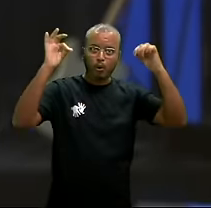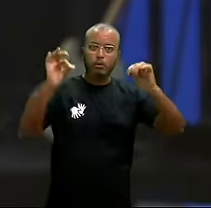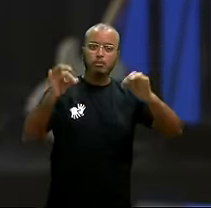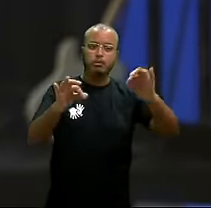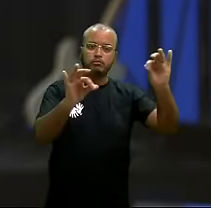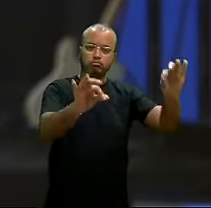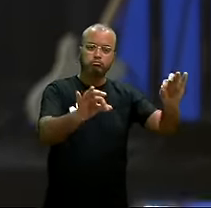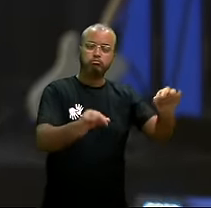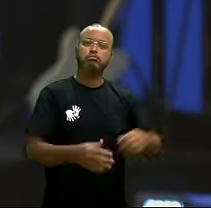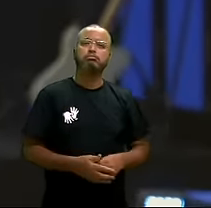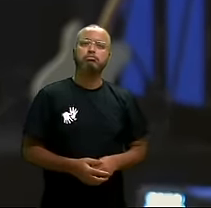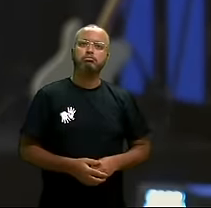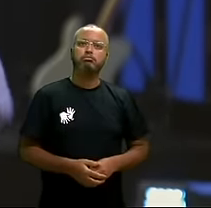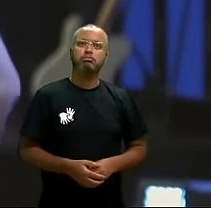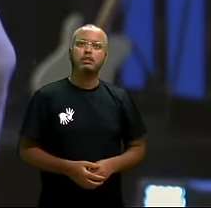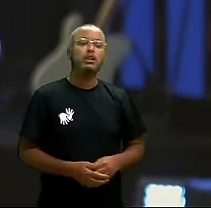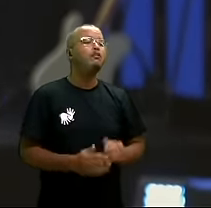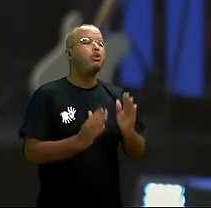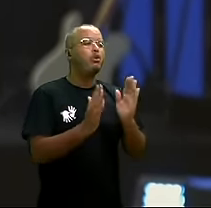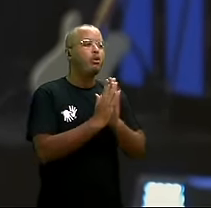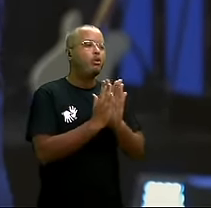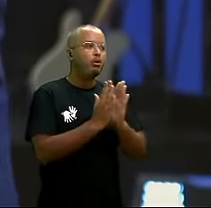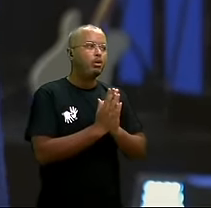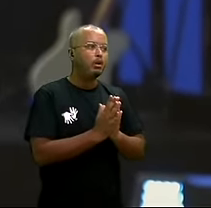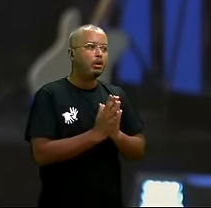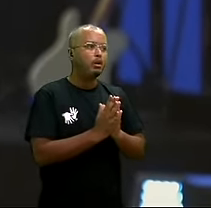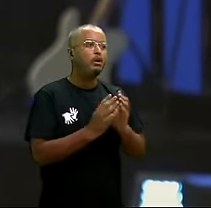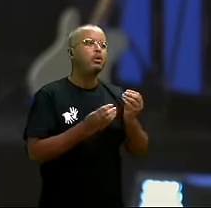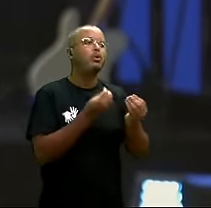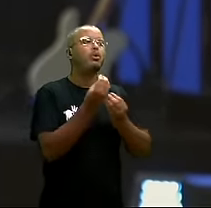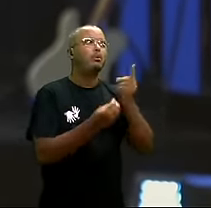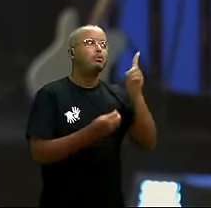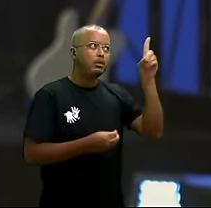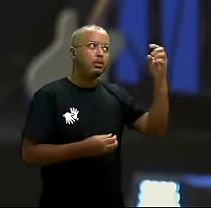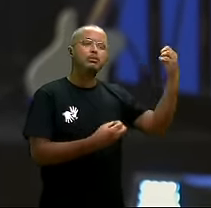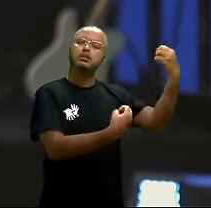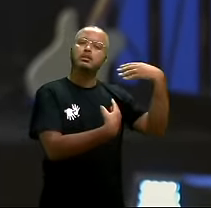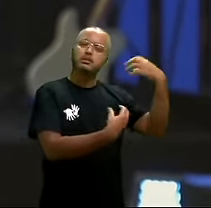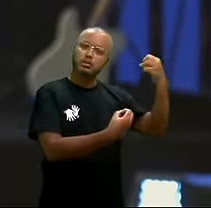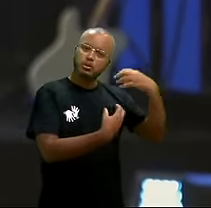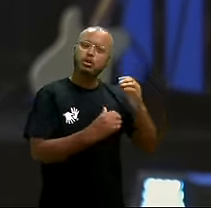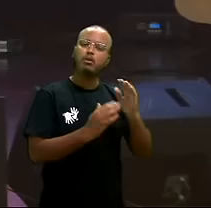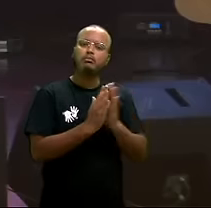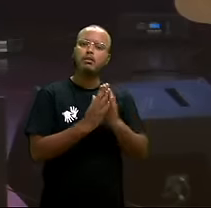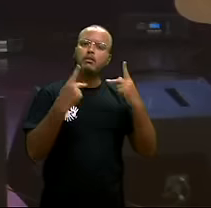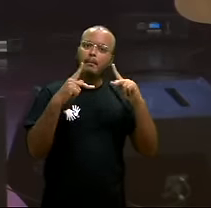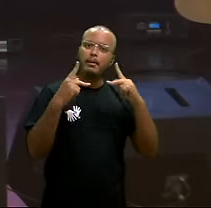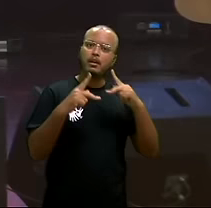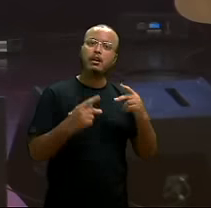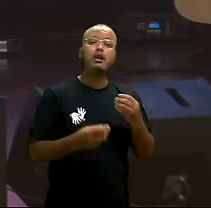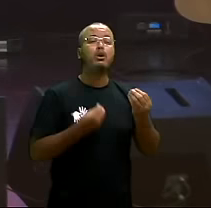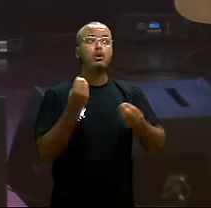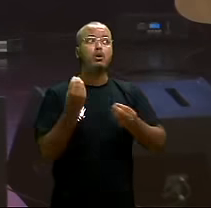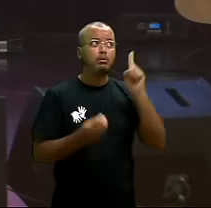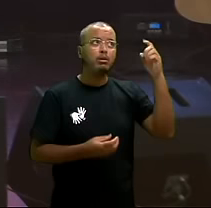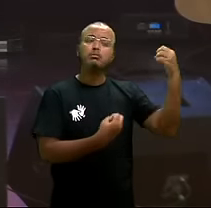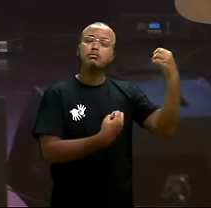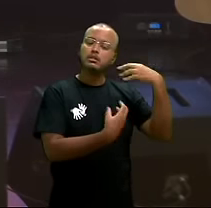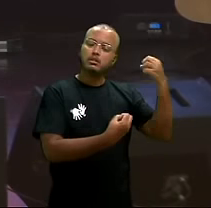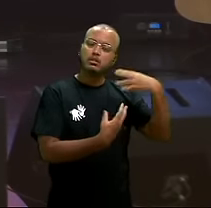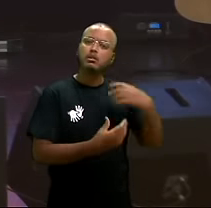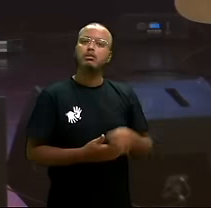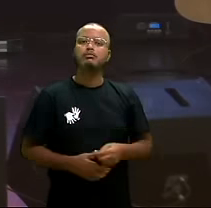devolve e diz assim: eu vou orar do jeito que Deus me ensinou a orar. Eu vou pregar do jeito que Deus me ensinou a pregar. Eu vou falar do jeito que Deus me ensinou a